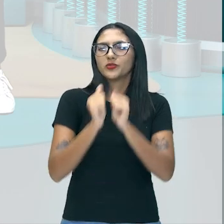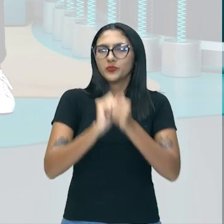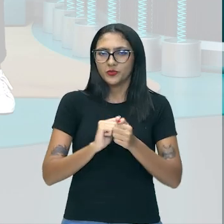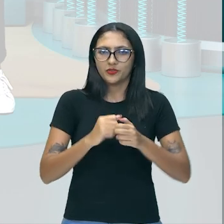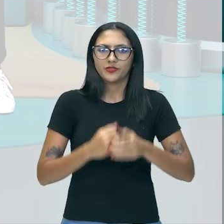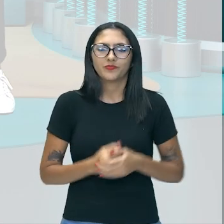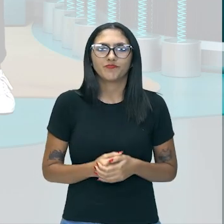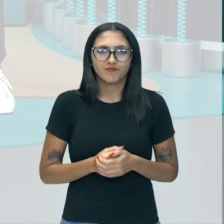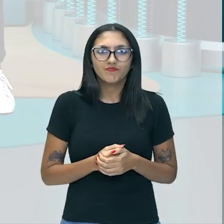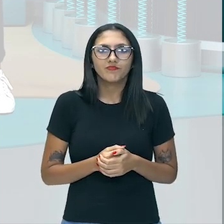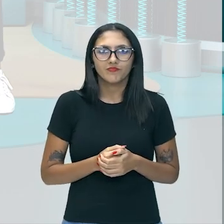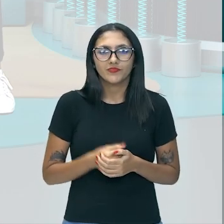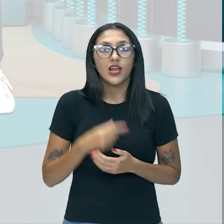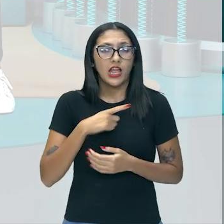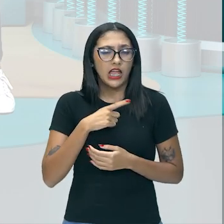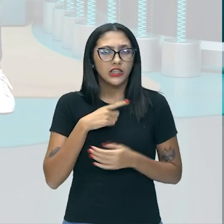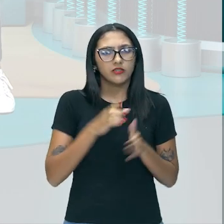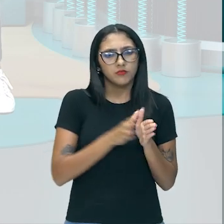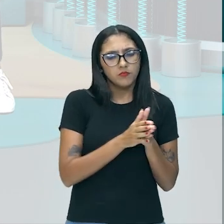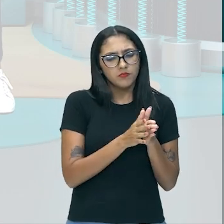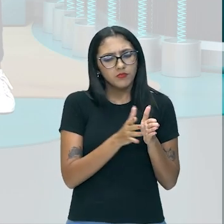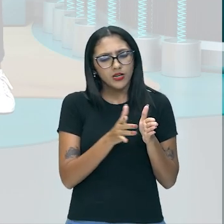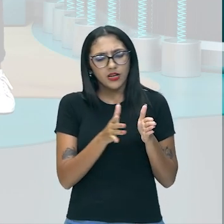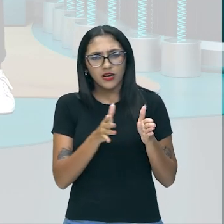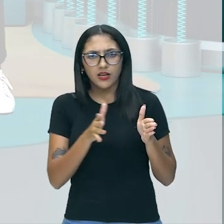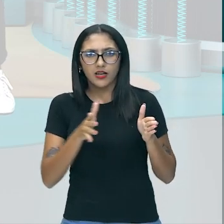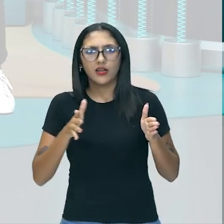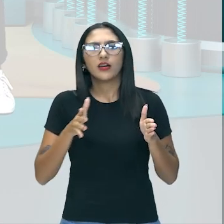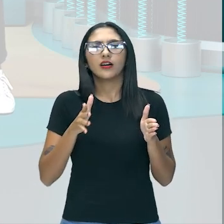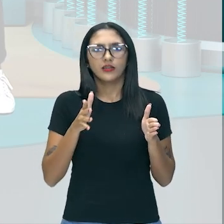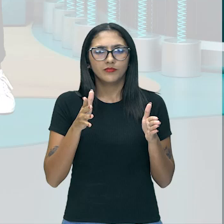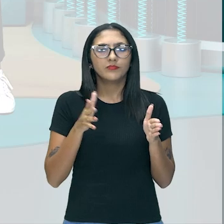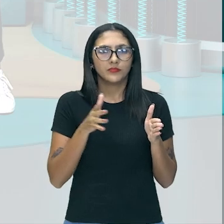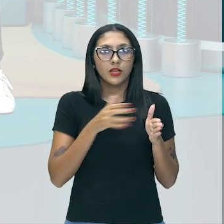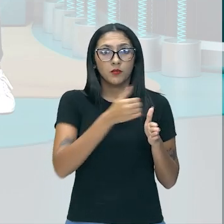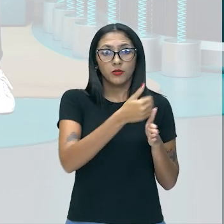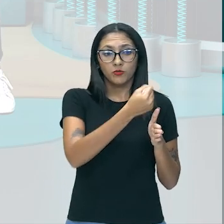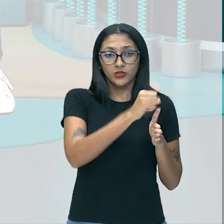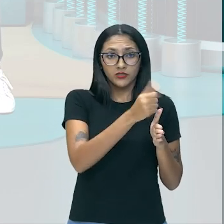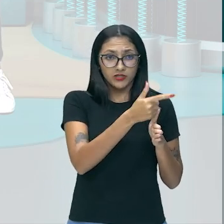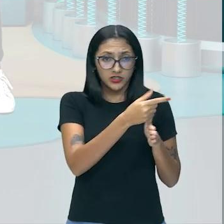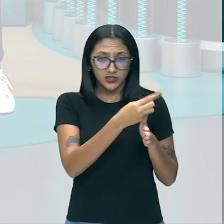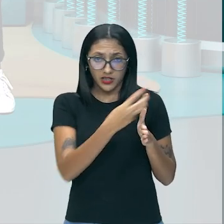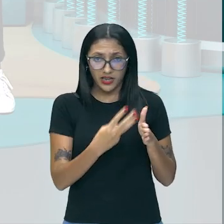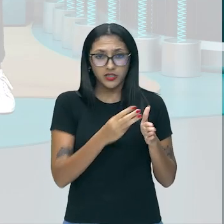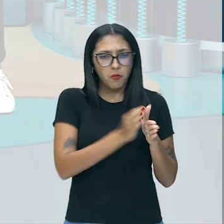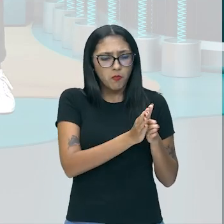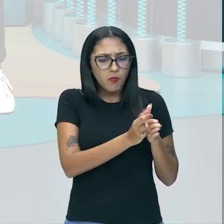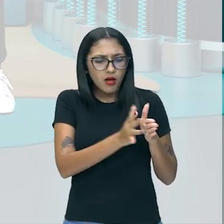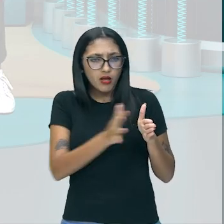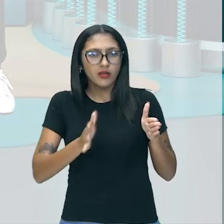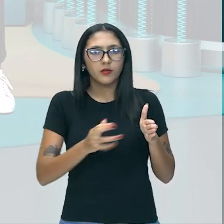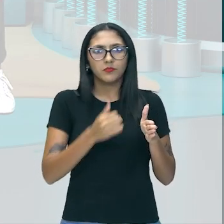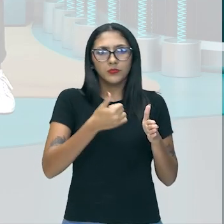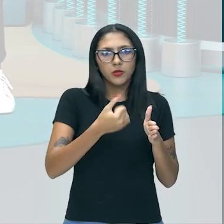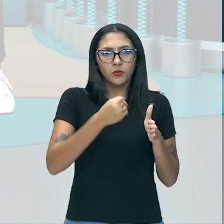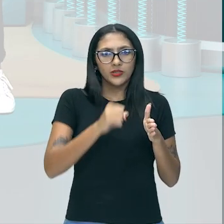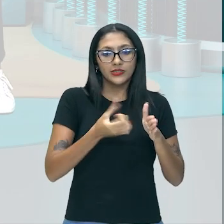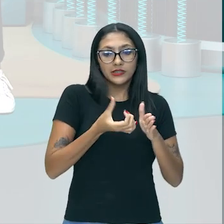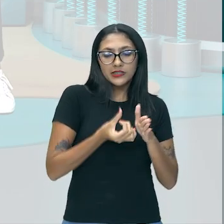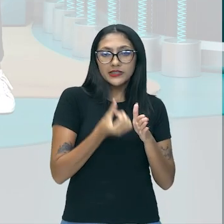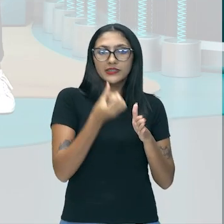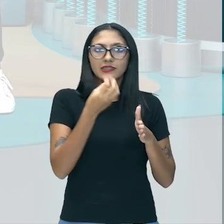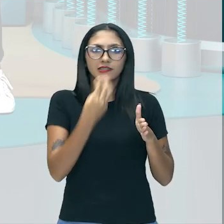vai deixando aqui correr a linha do tempo, né, a gente vai ver que mais para frente o esporte ele foi se desenvolvendo.